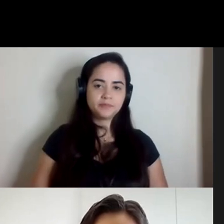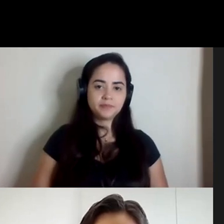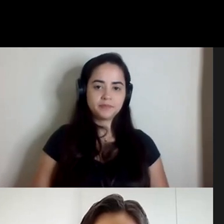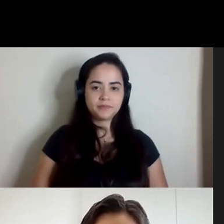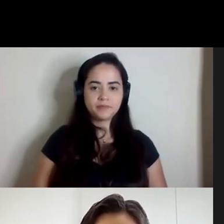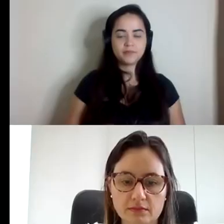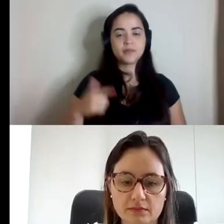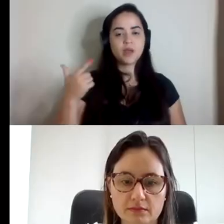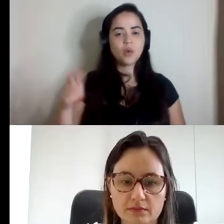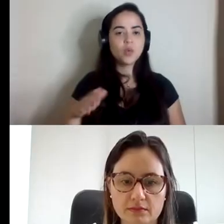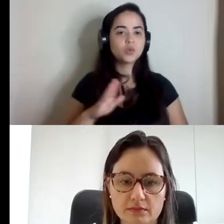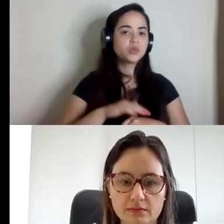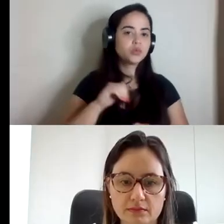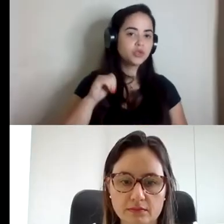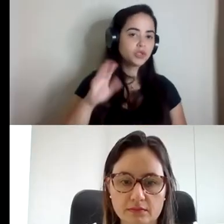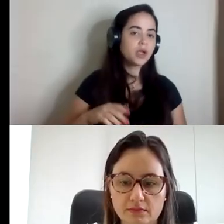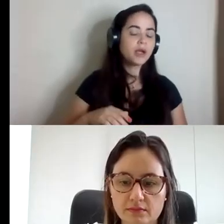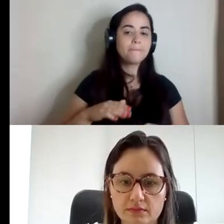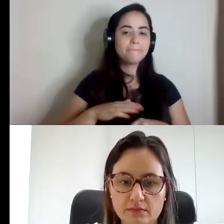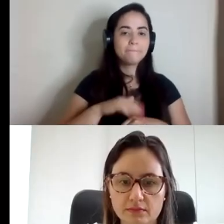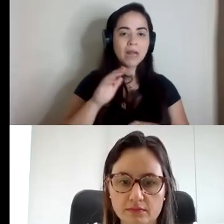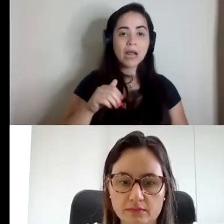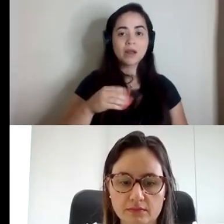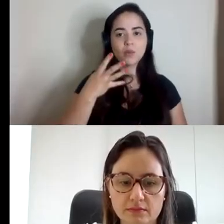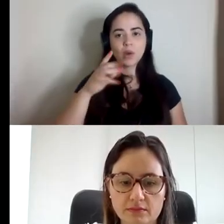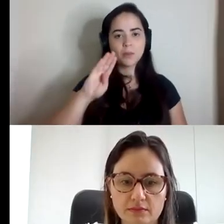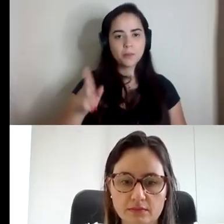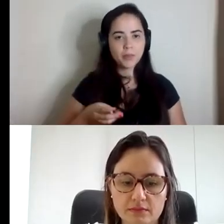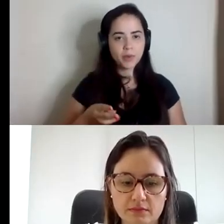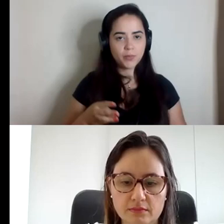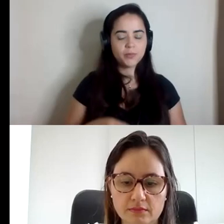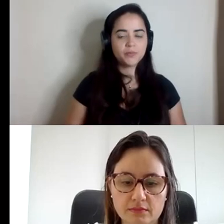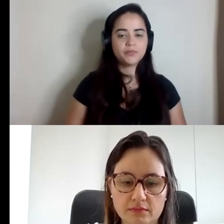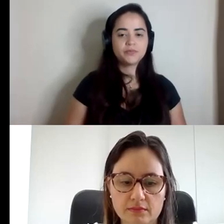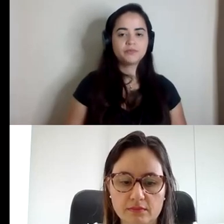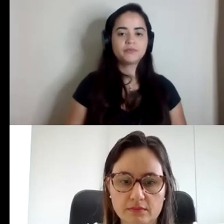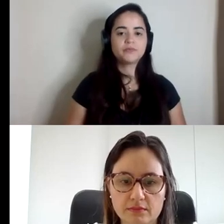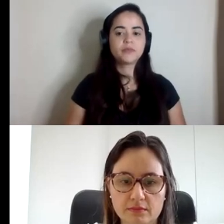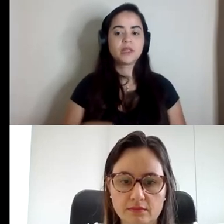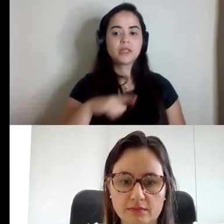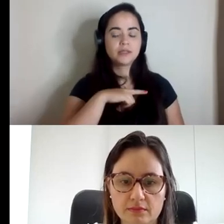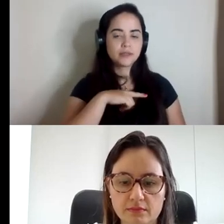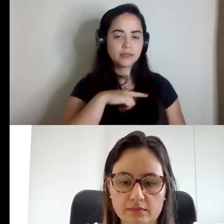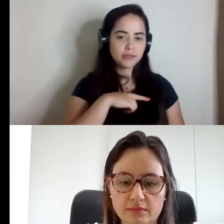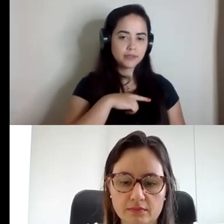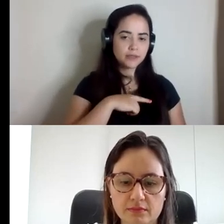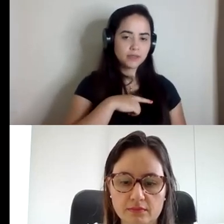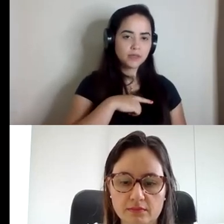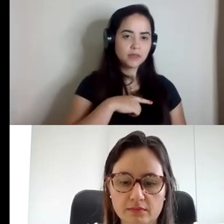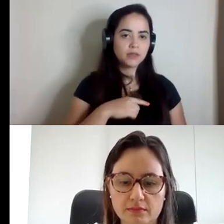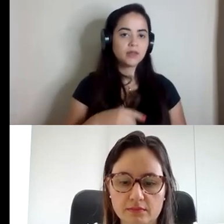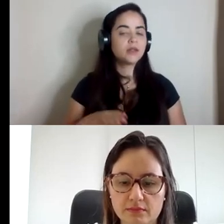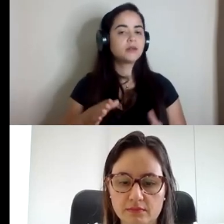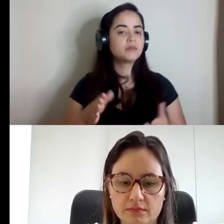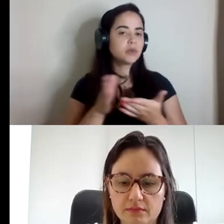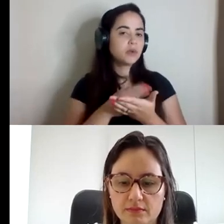outras produções já passamos em muito. Dessas produções intelectuais, nós temos produções